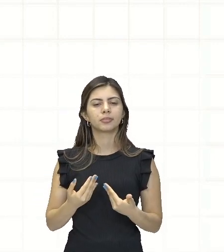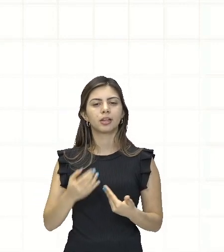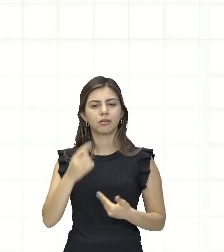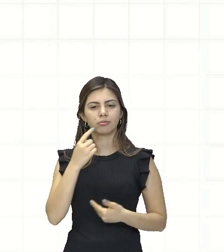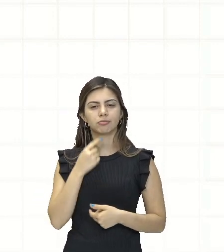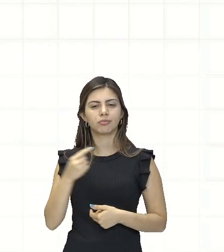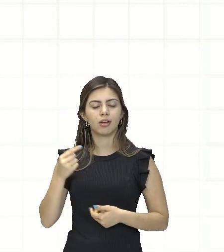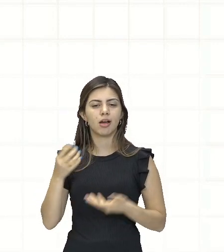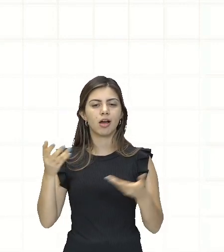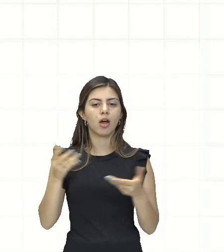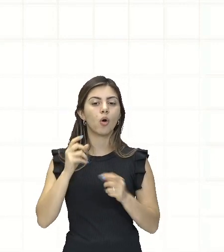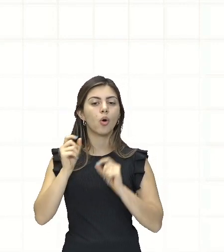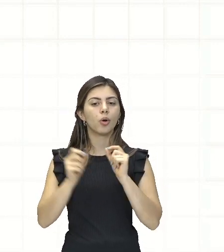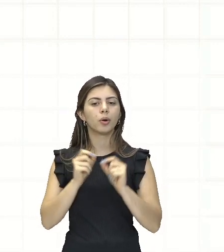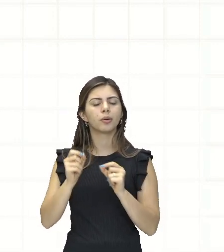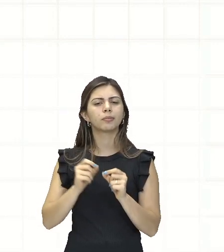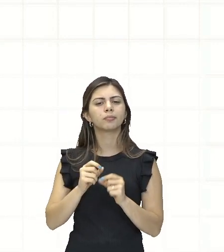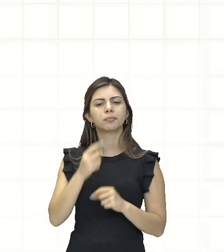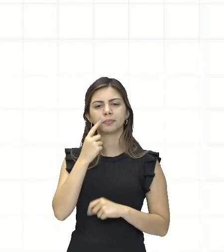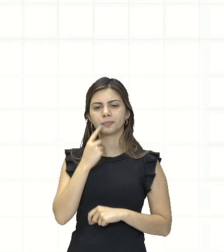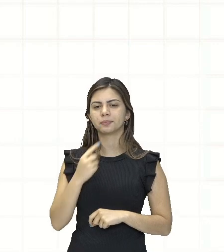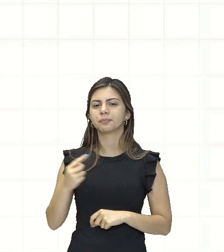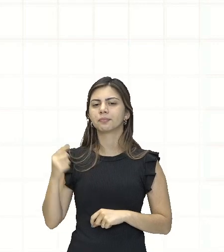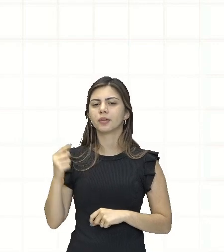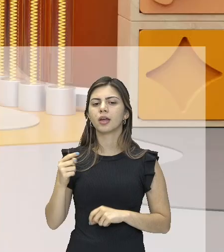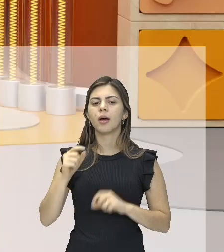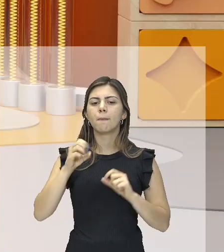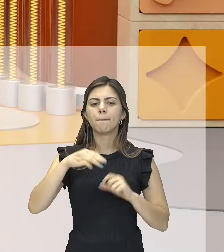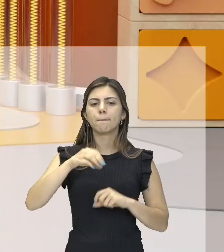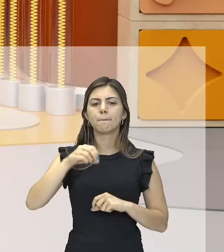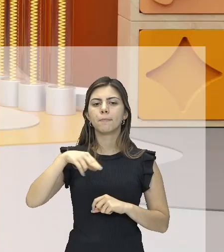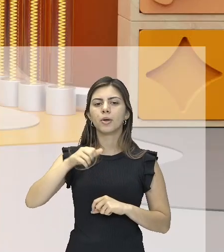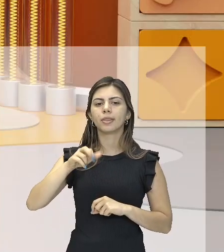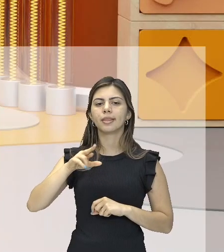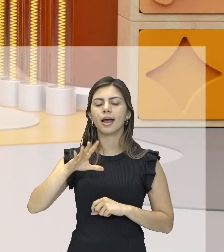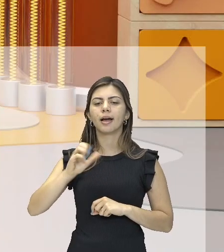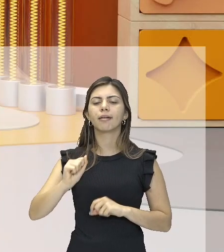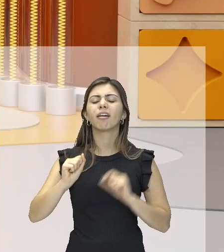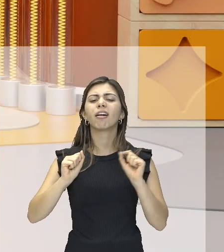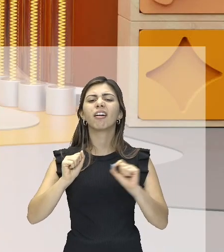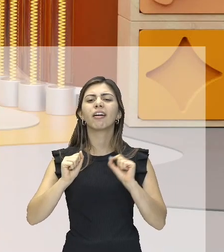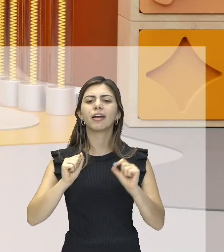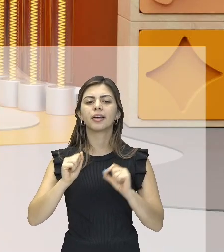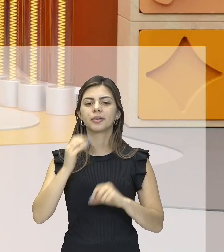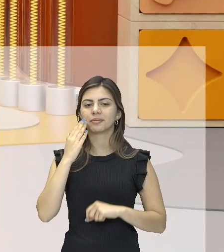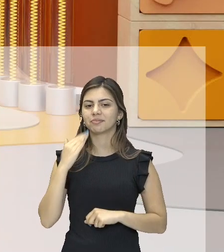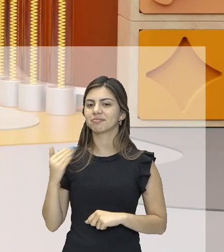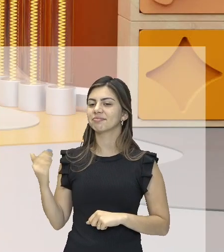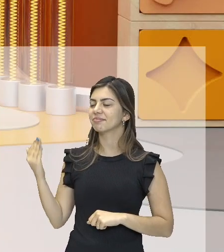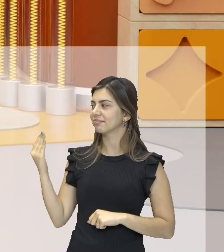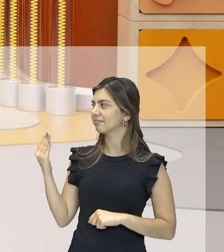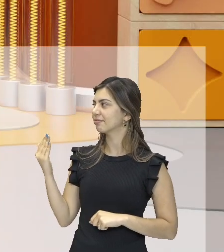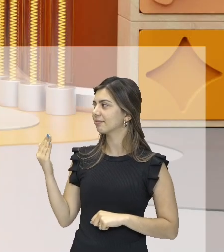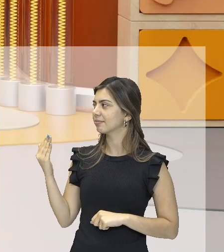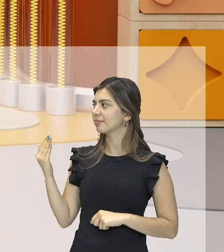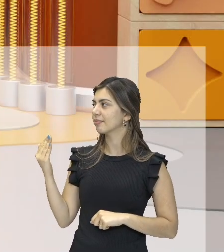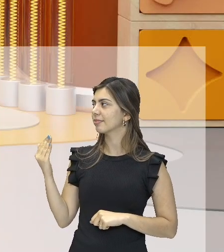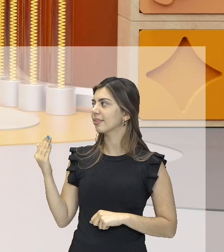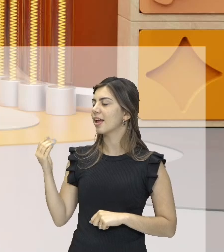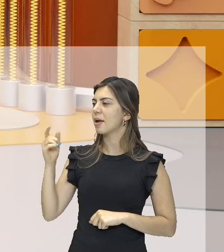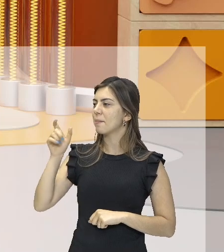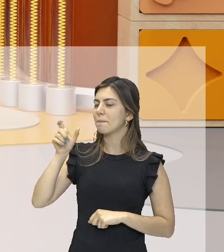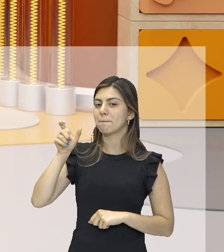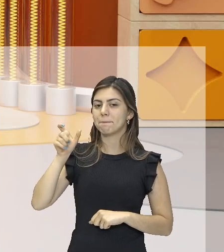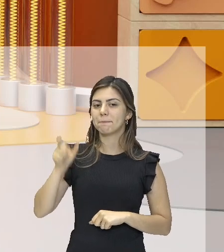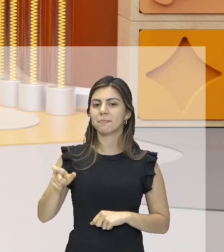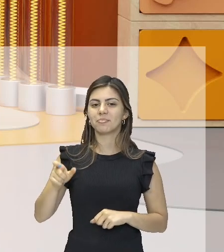vamos observar aqui quem é esse monarca, né? Observem só agora aqui comigo, o monarca aqui do meu lado, né? Feliz da vida, porque